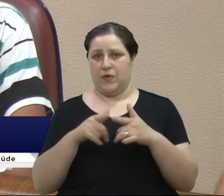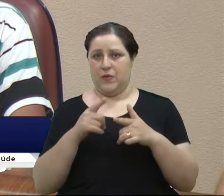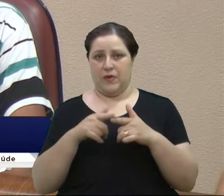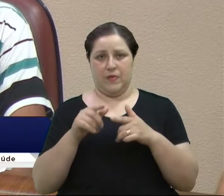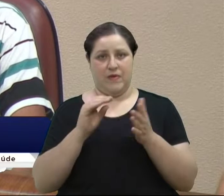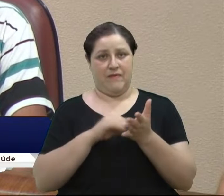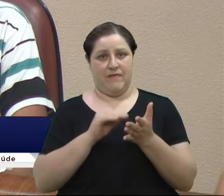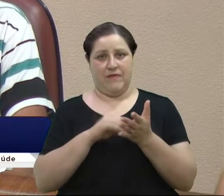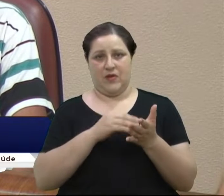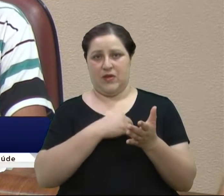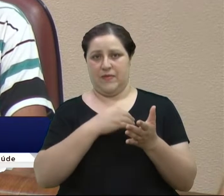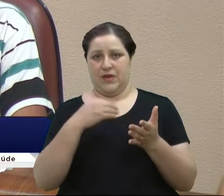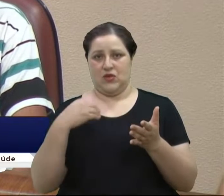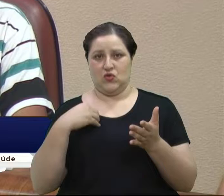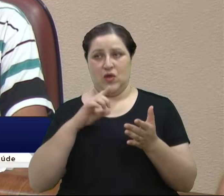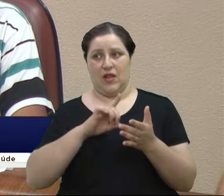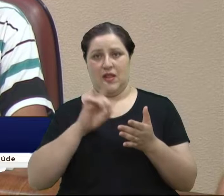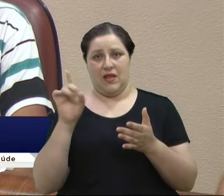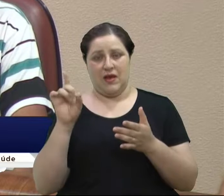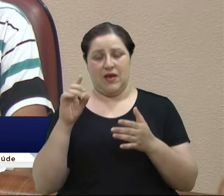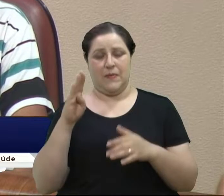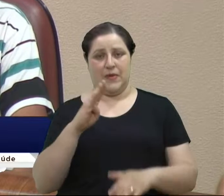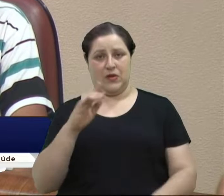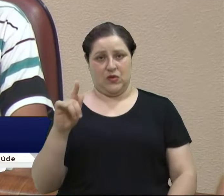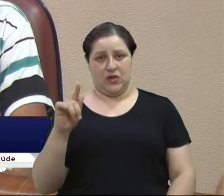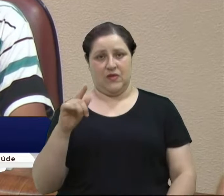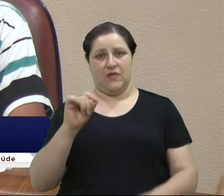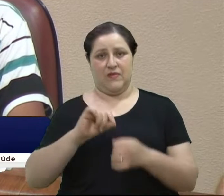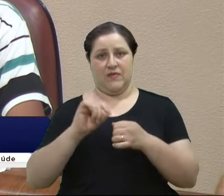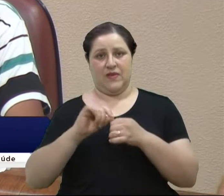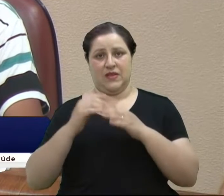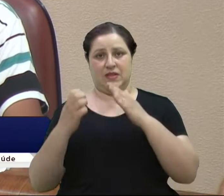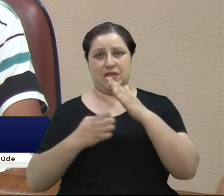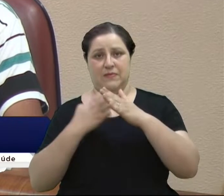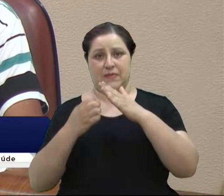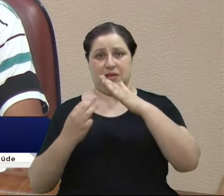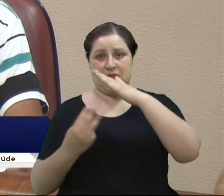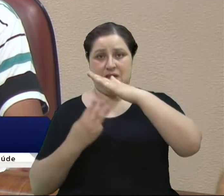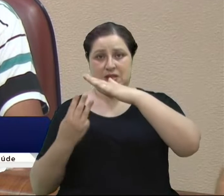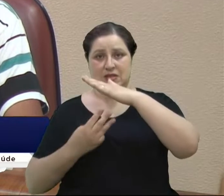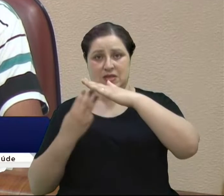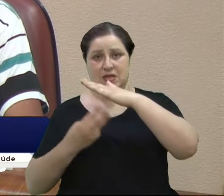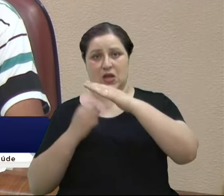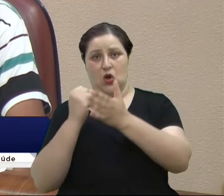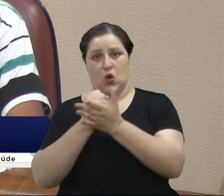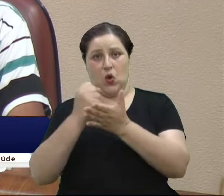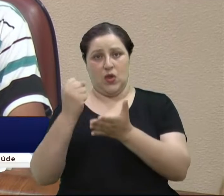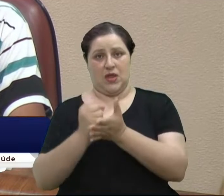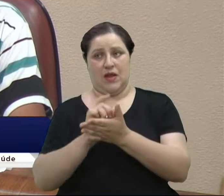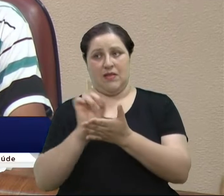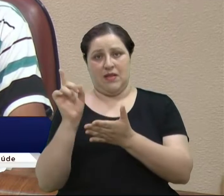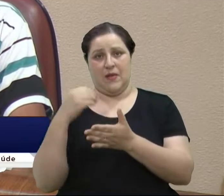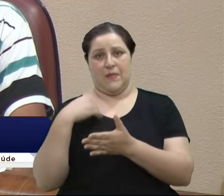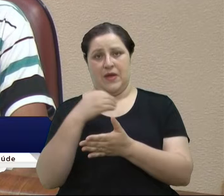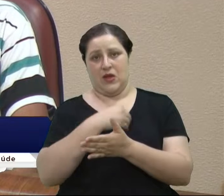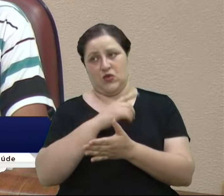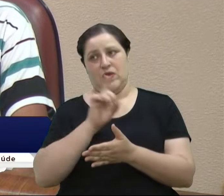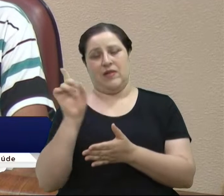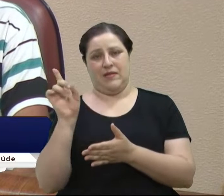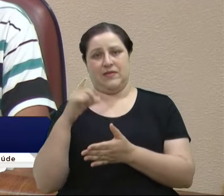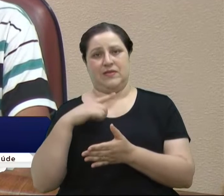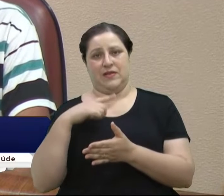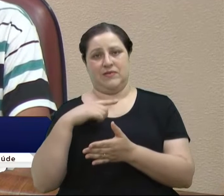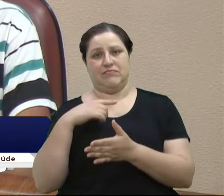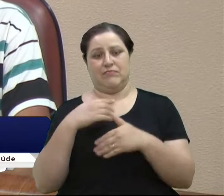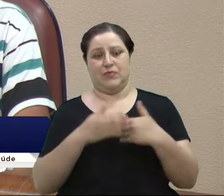falta de médicos. Mas lá eles terceirizaram de forma a contratação dos médicos lá. Lá eles